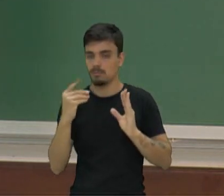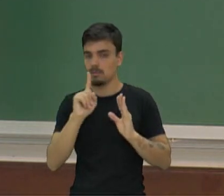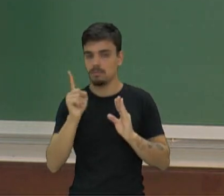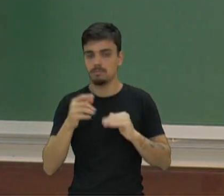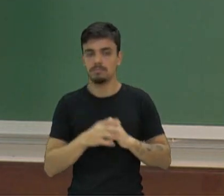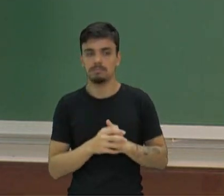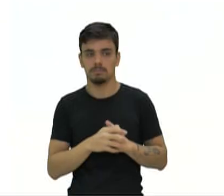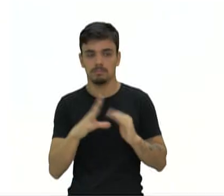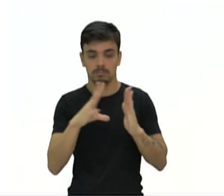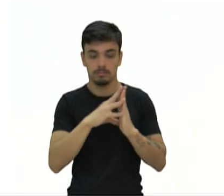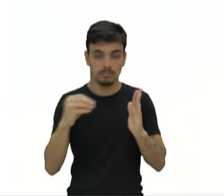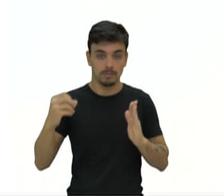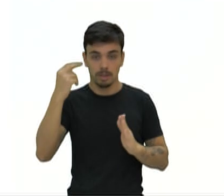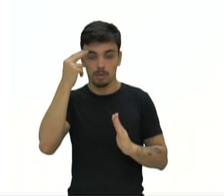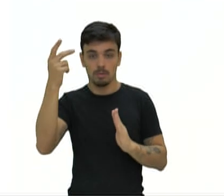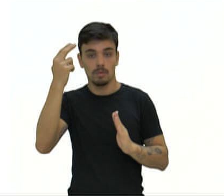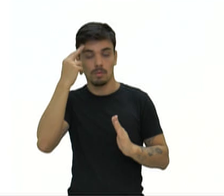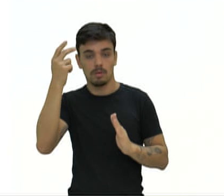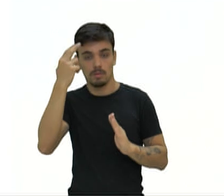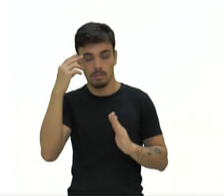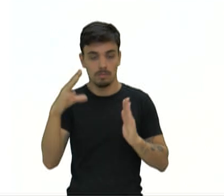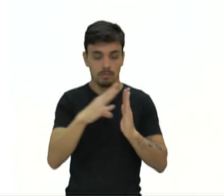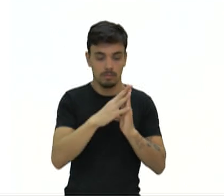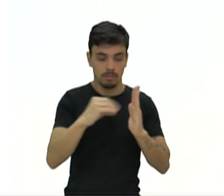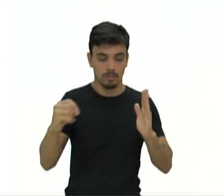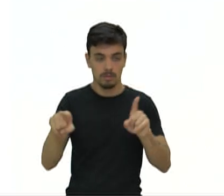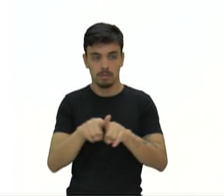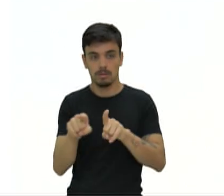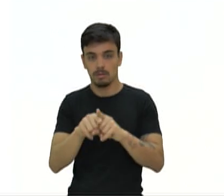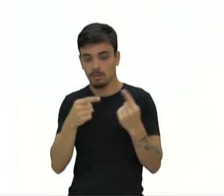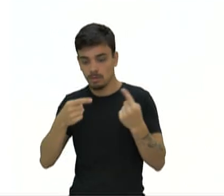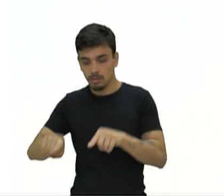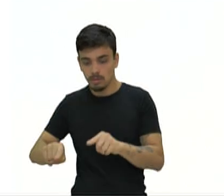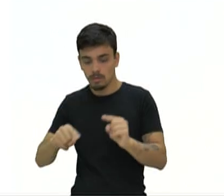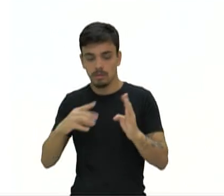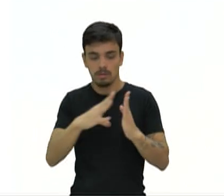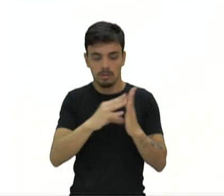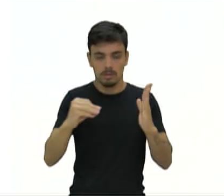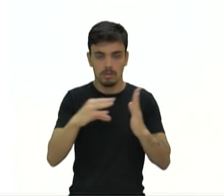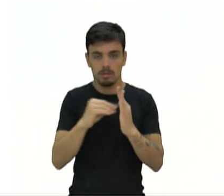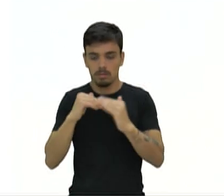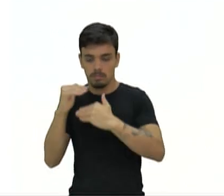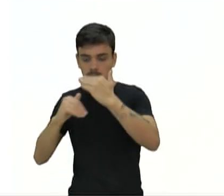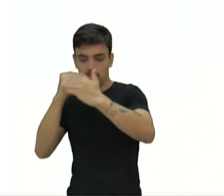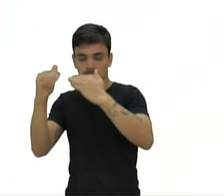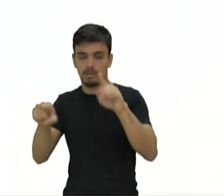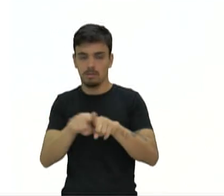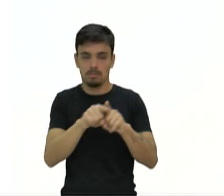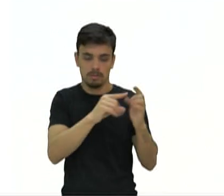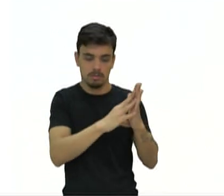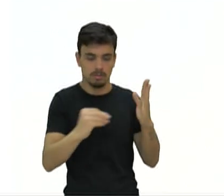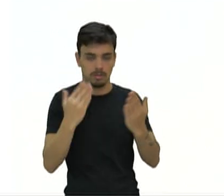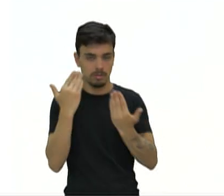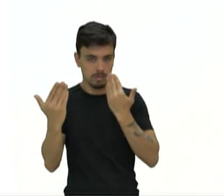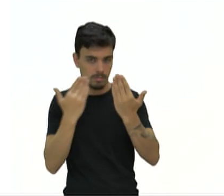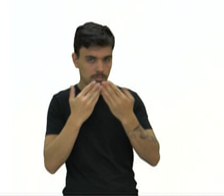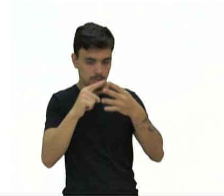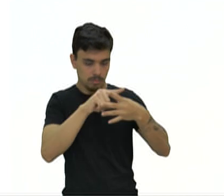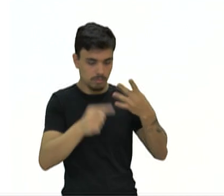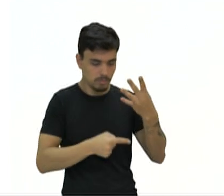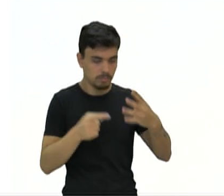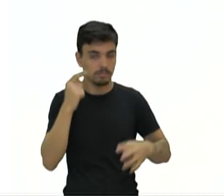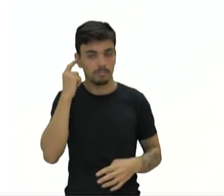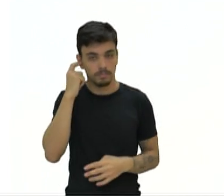Existe a clonagem natural, existe a clonagem induzida, a clonagem reprodutiva e a terapêutica. Só dá uma